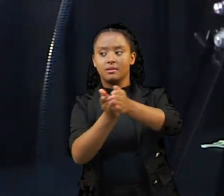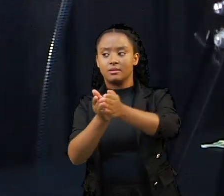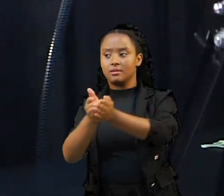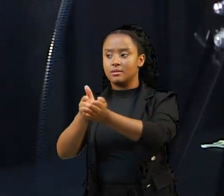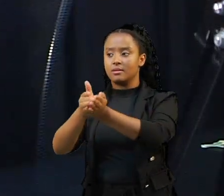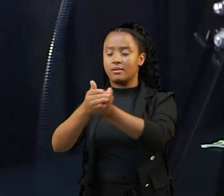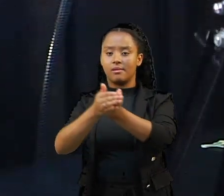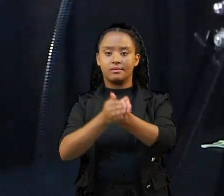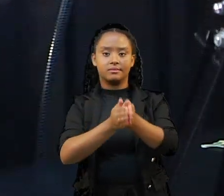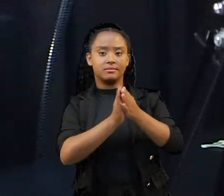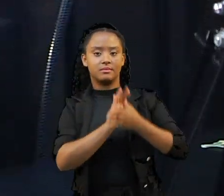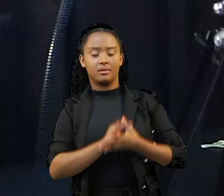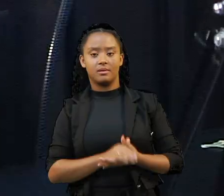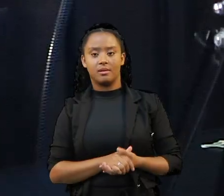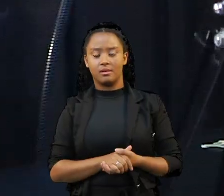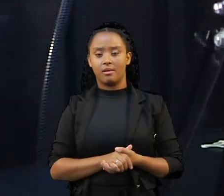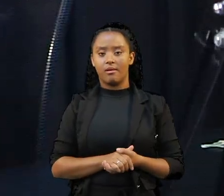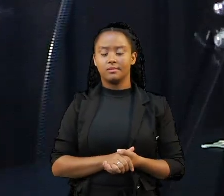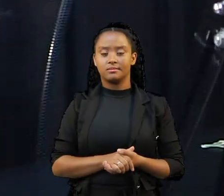mar.